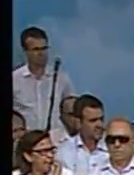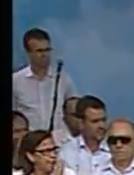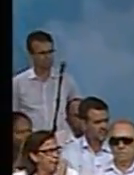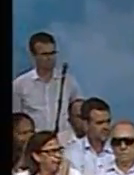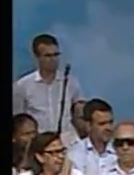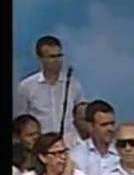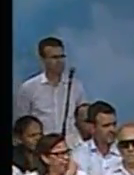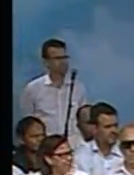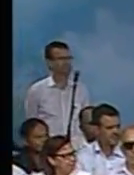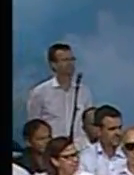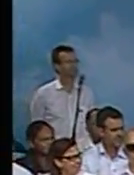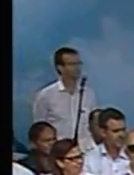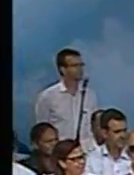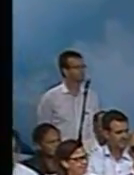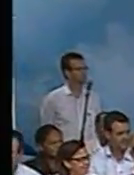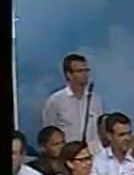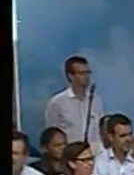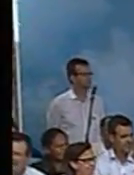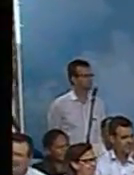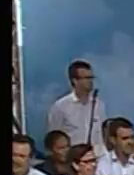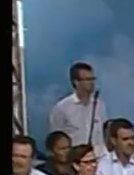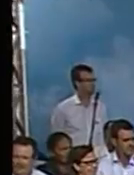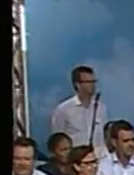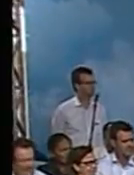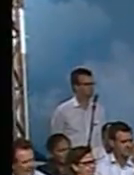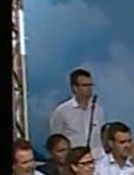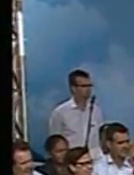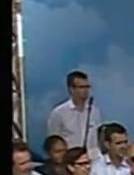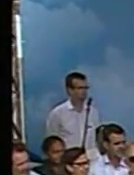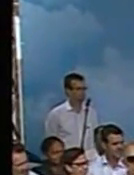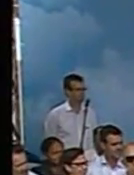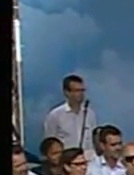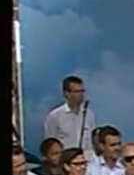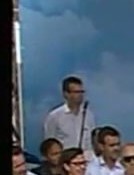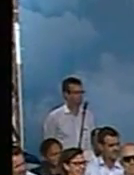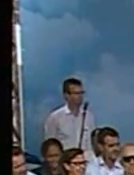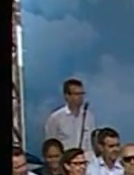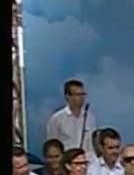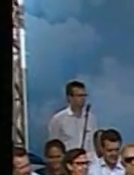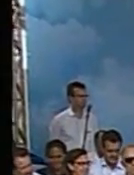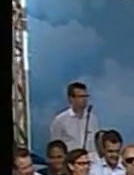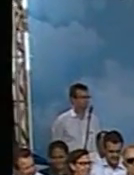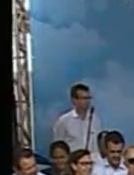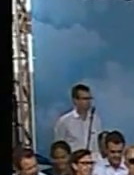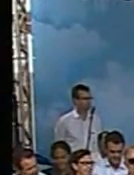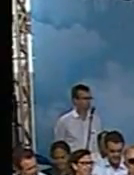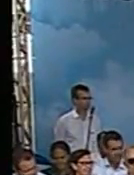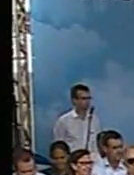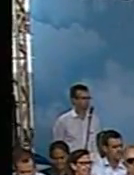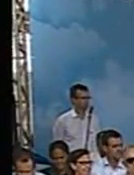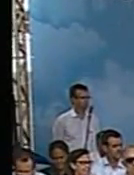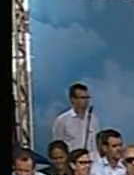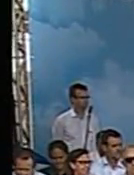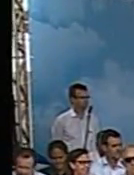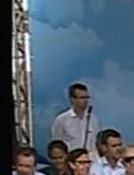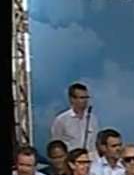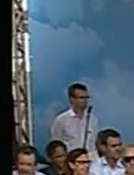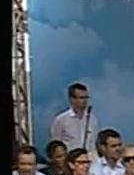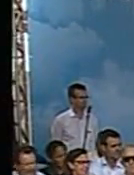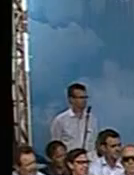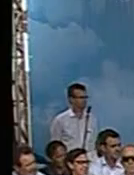Mata, em nome da senadora da Bahia, quero cumprimentar todos os deputados federais aqui